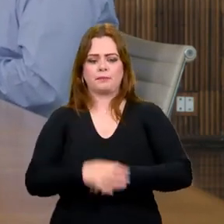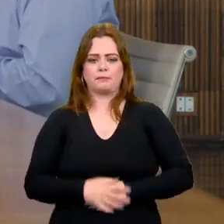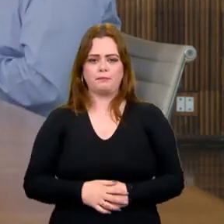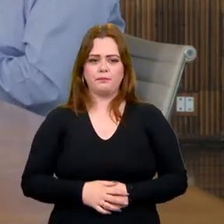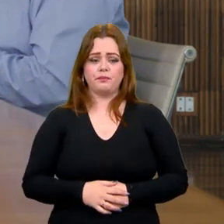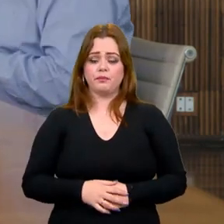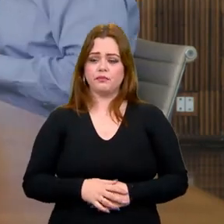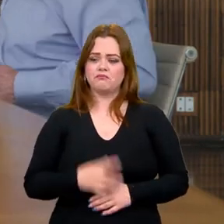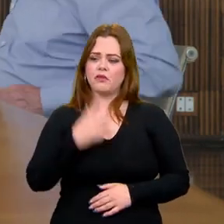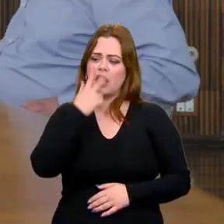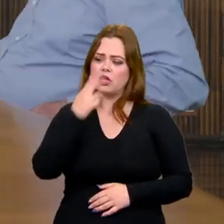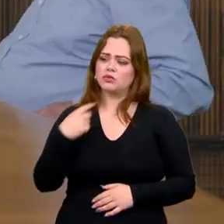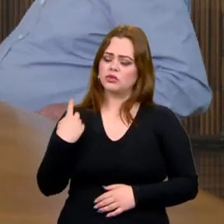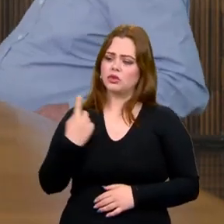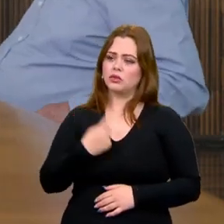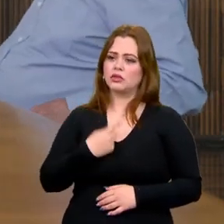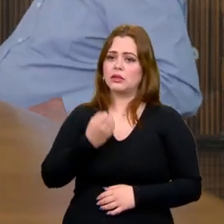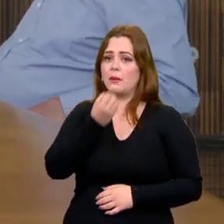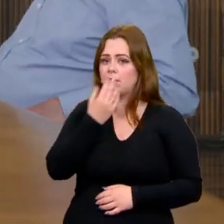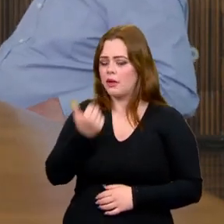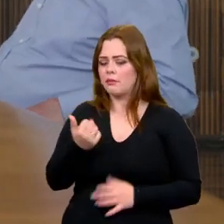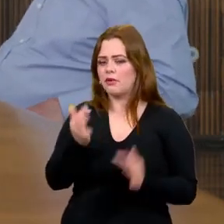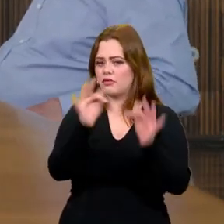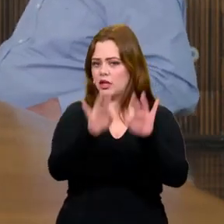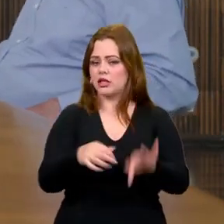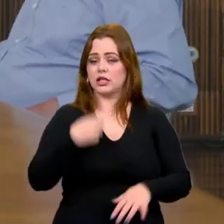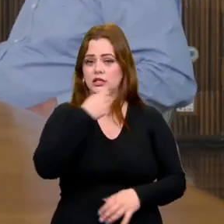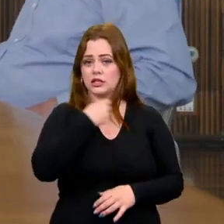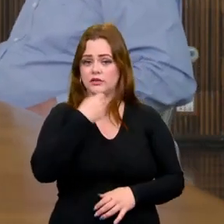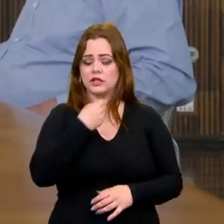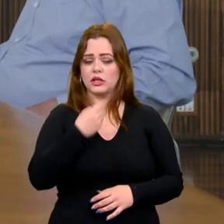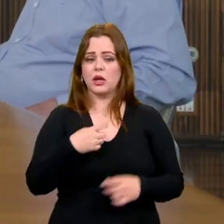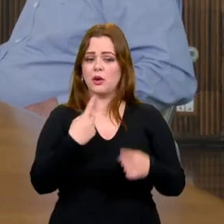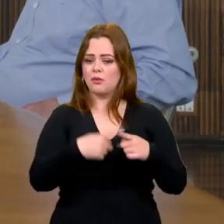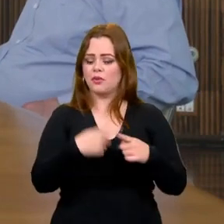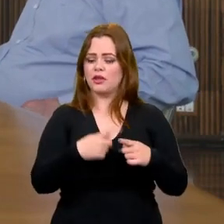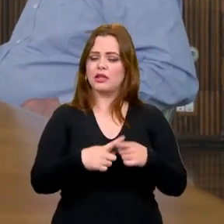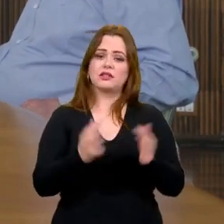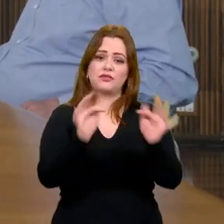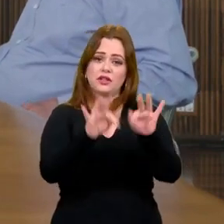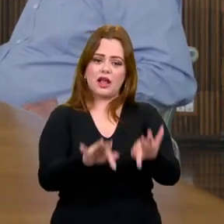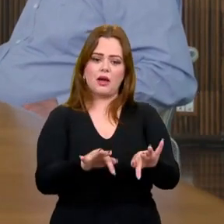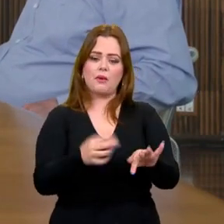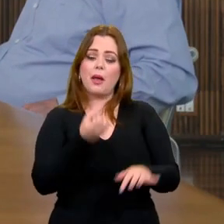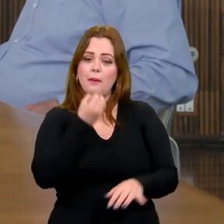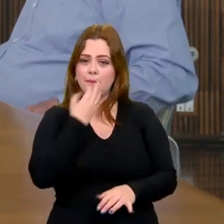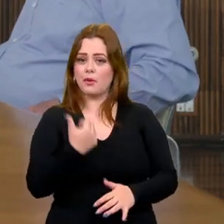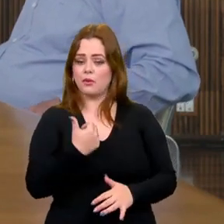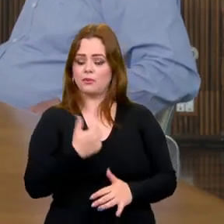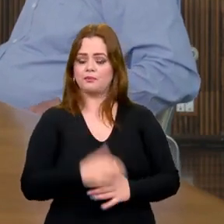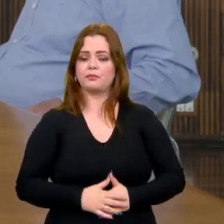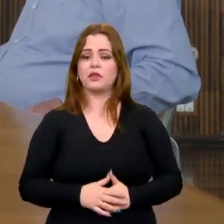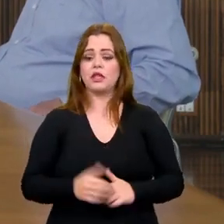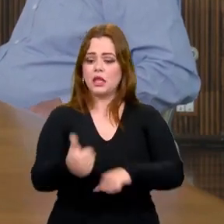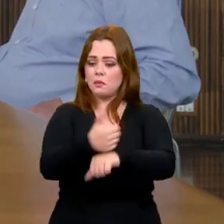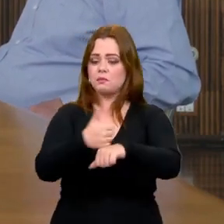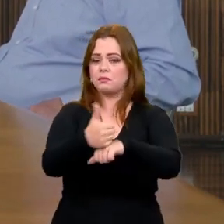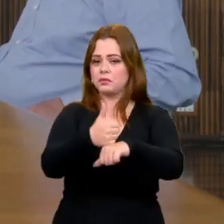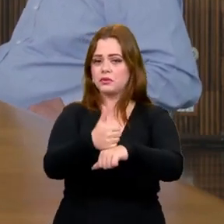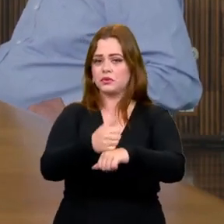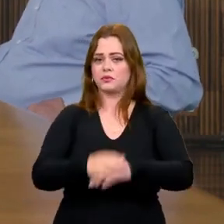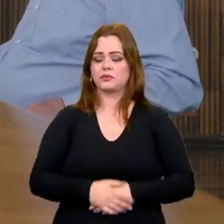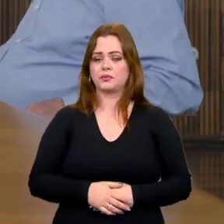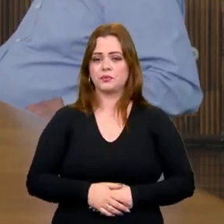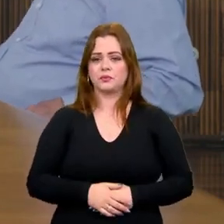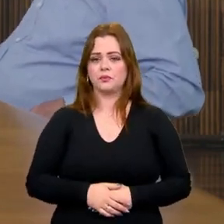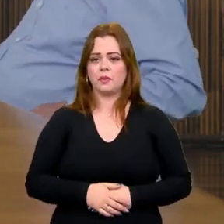que essa entrevista com esse final porque esse final é muito otimista e é muito positivo uma coisinha que mais leve ainda vamos